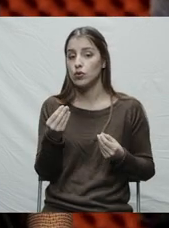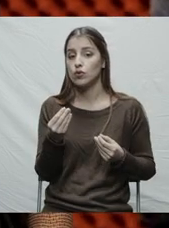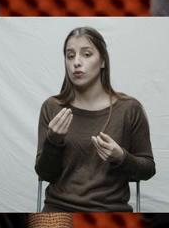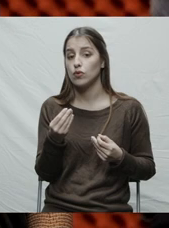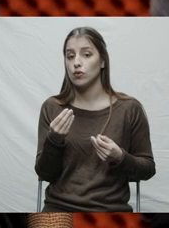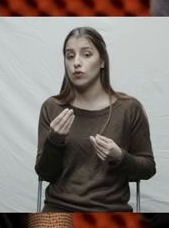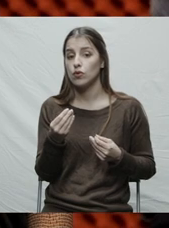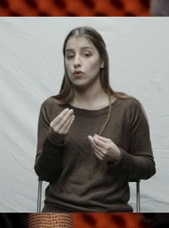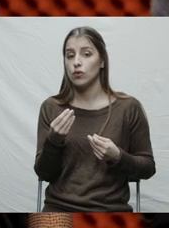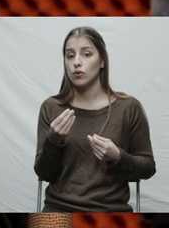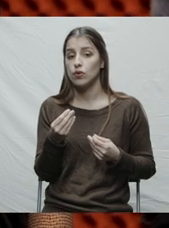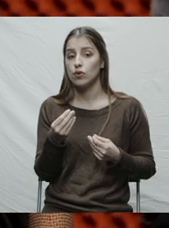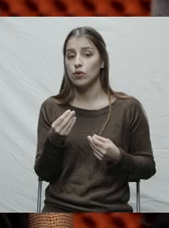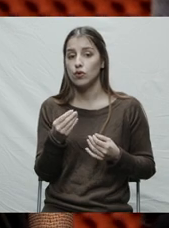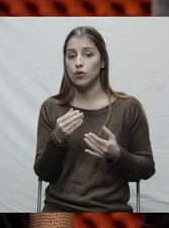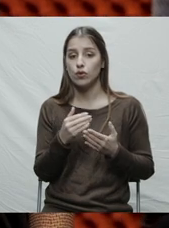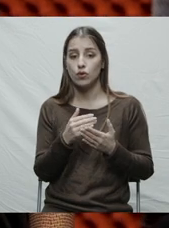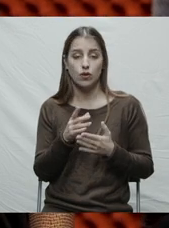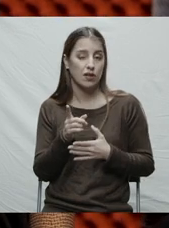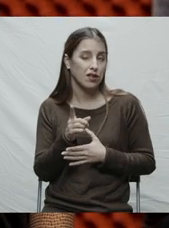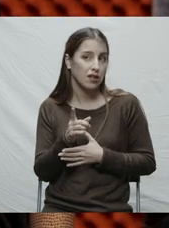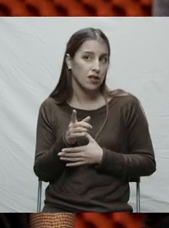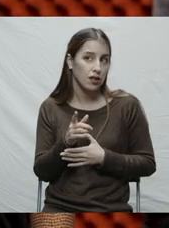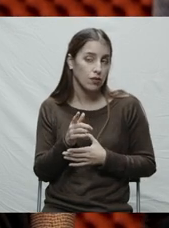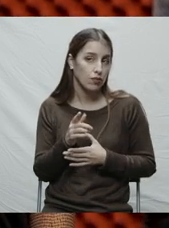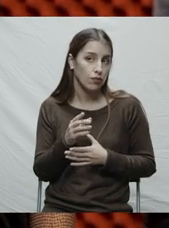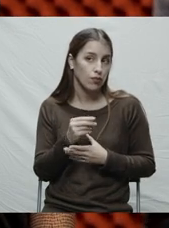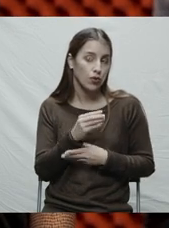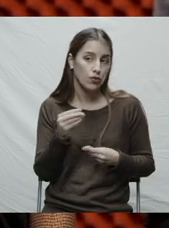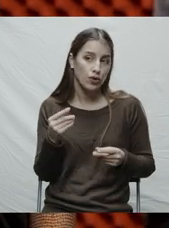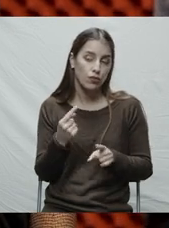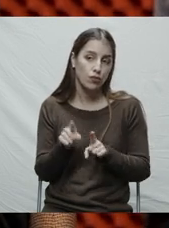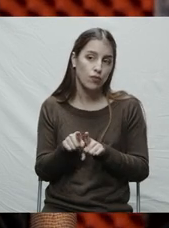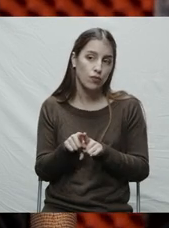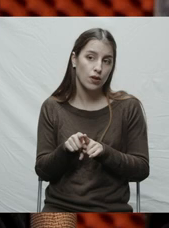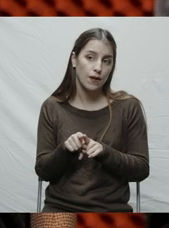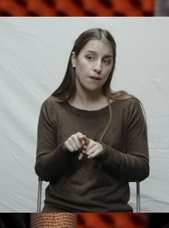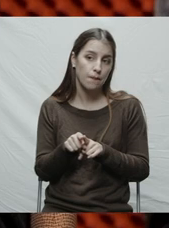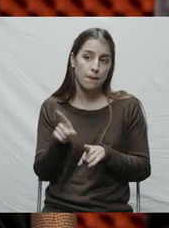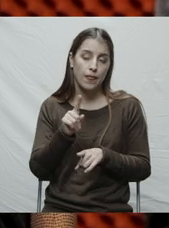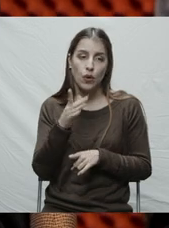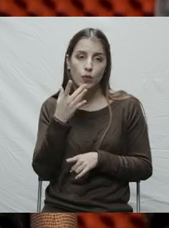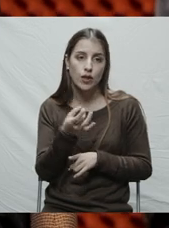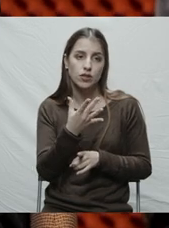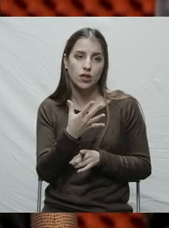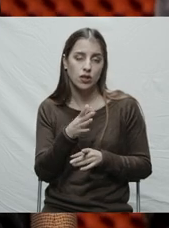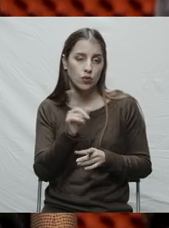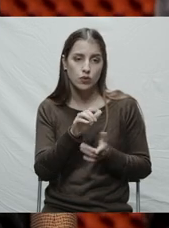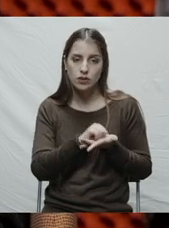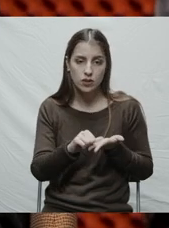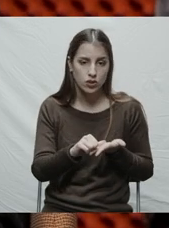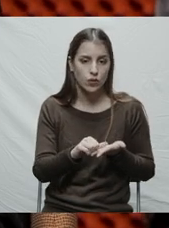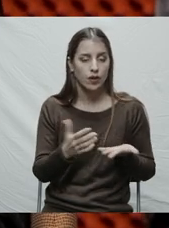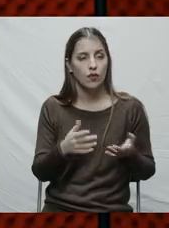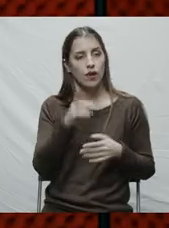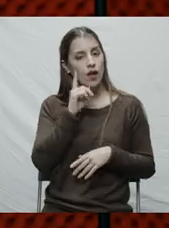pedia muitas vezes mesmo, que é mantenham-na, quer dizer, não se deixem. E portanto, essencial, referência no